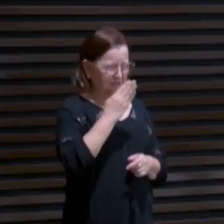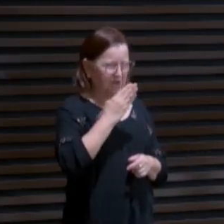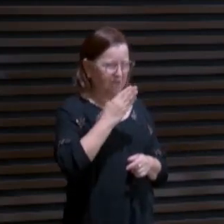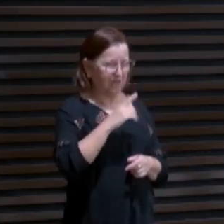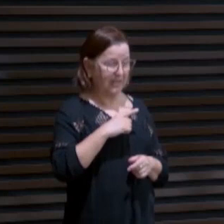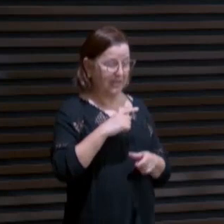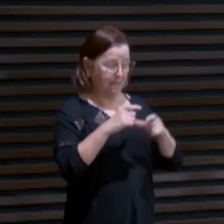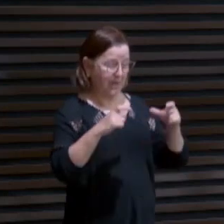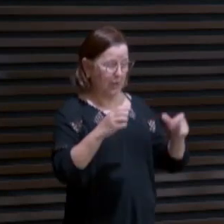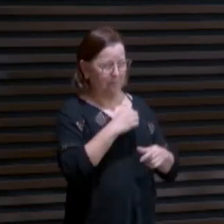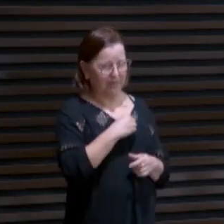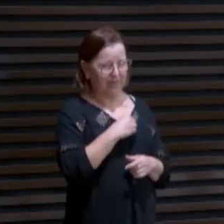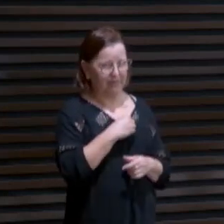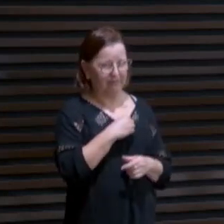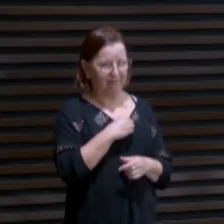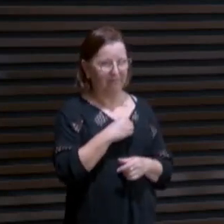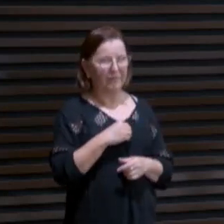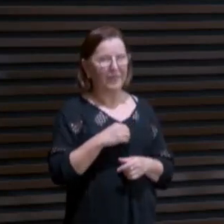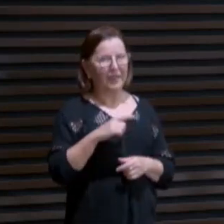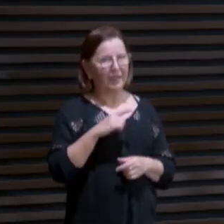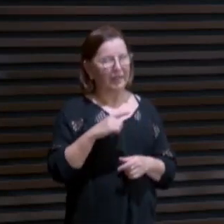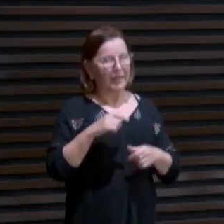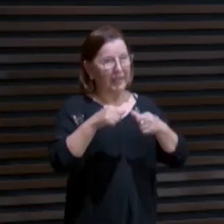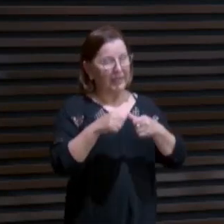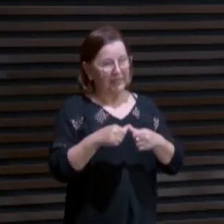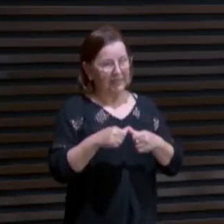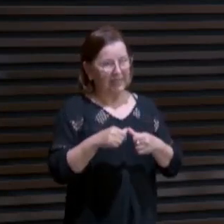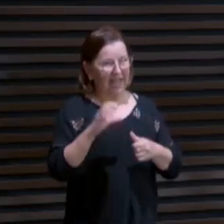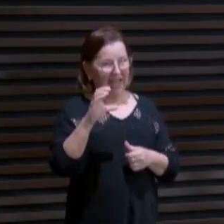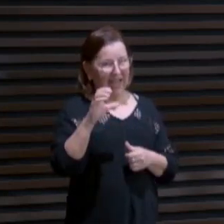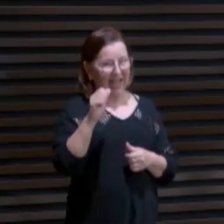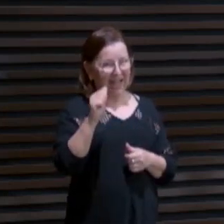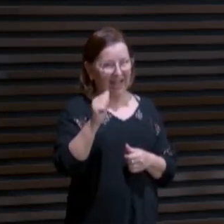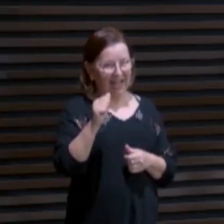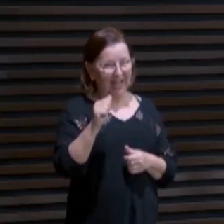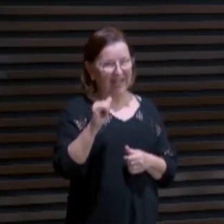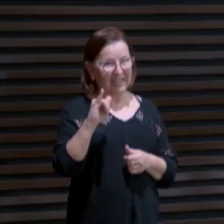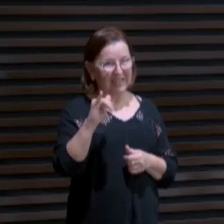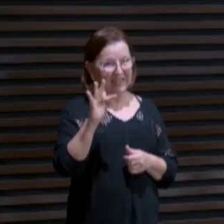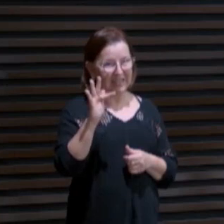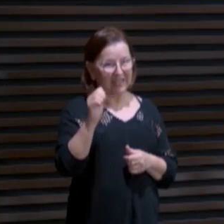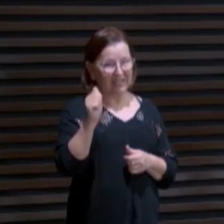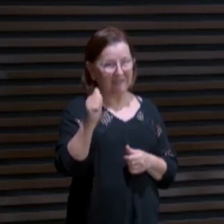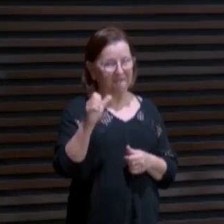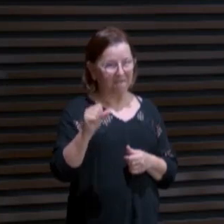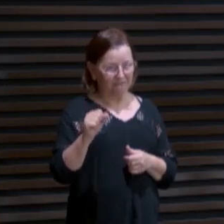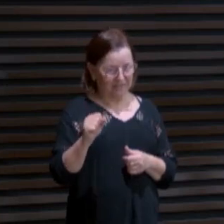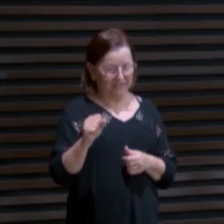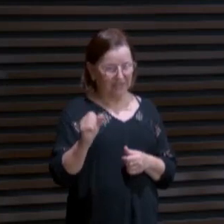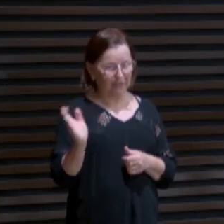Está Caifás, e está o povo judeu, que conhecem as